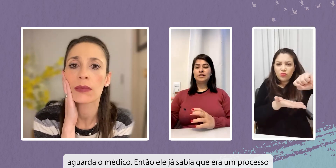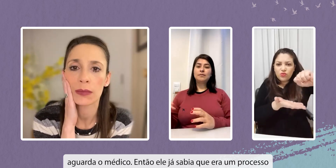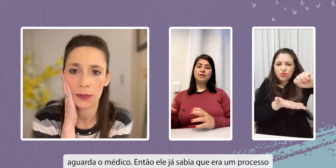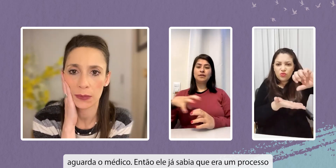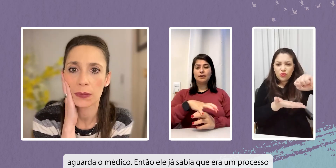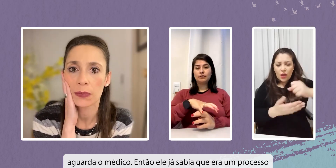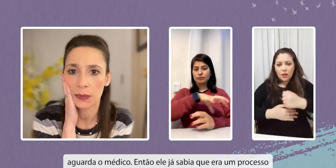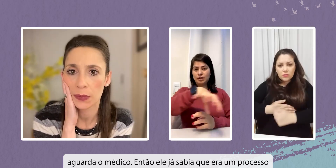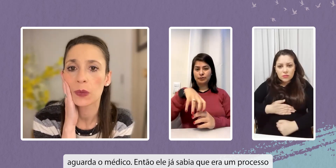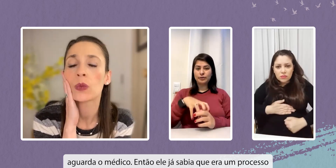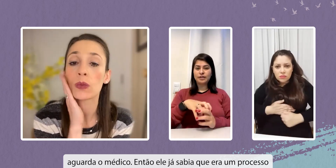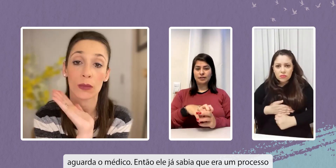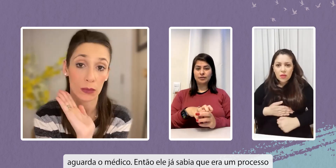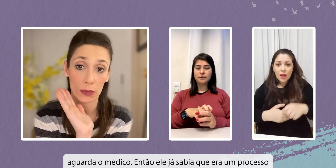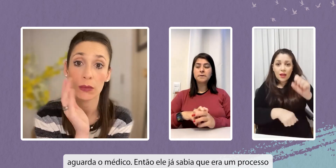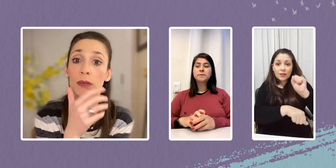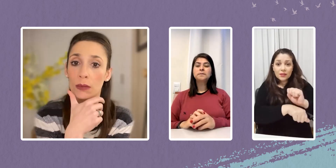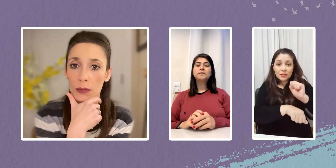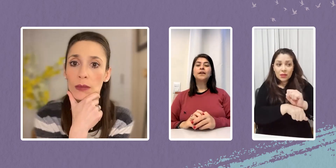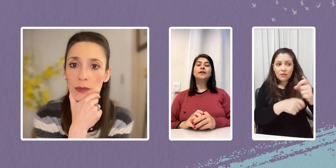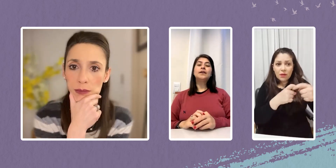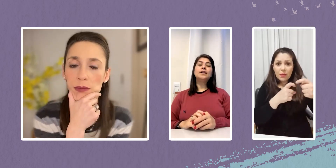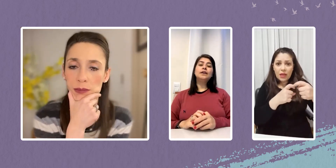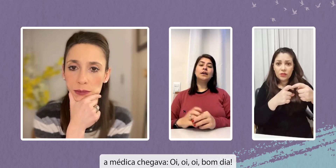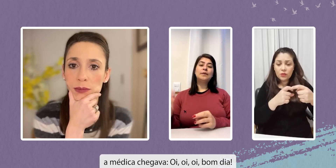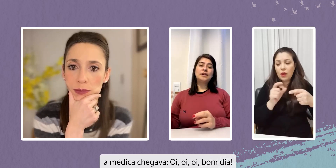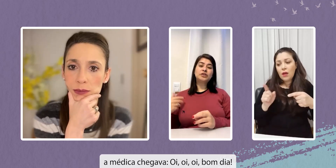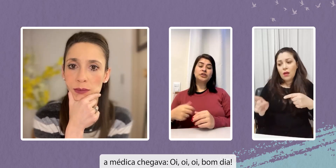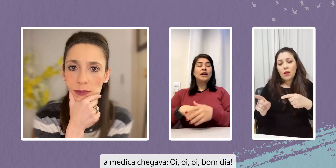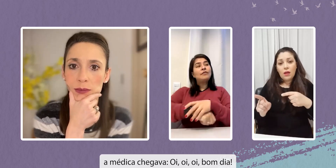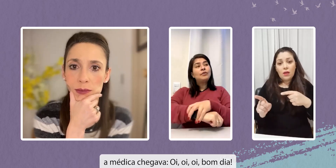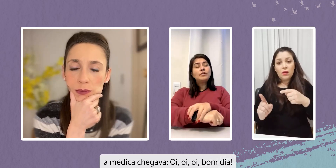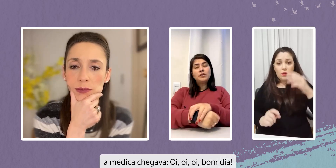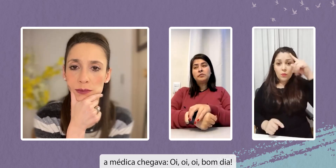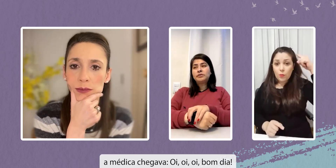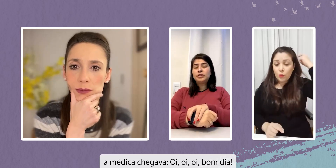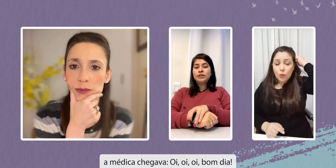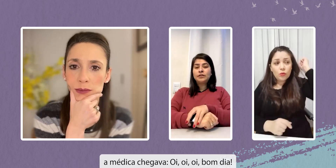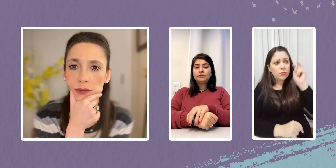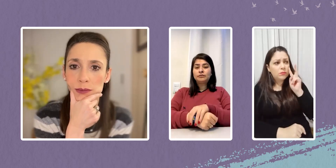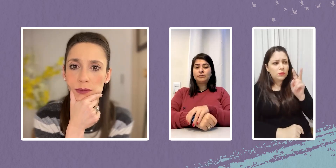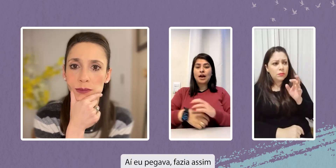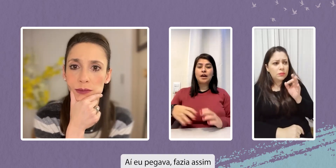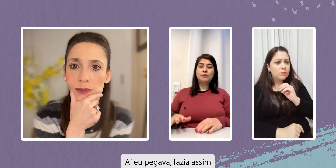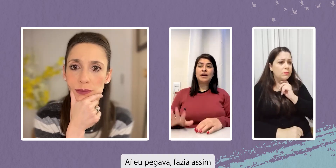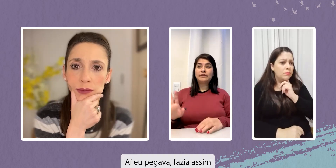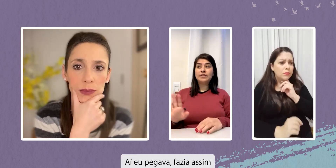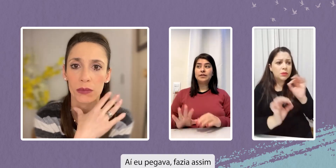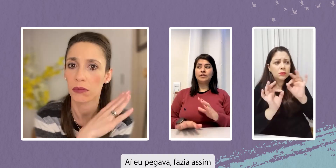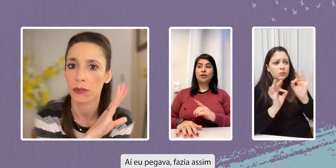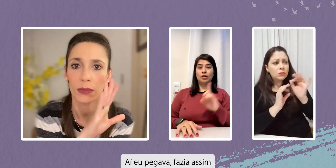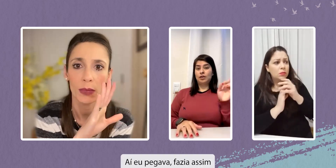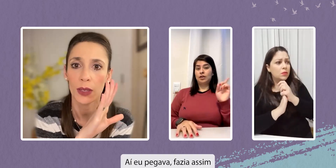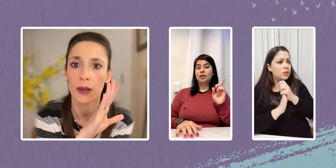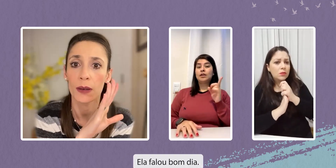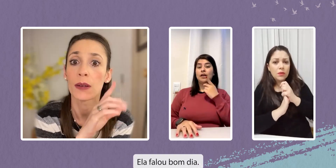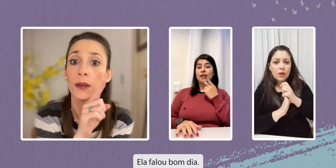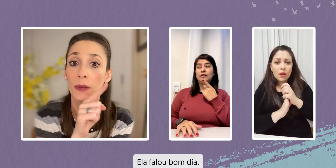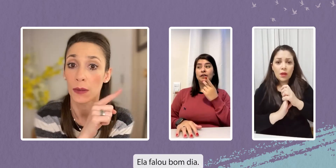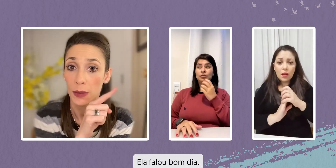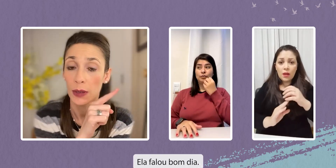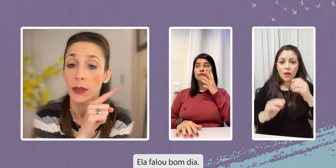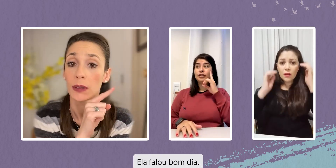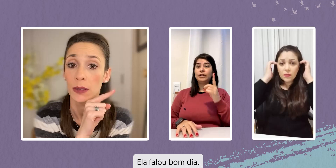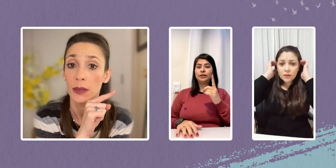Então ele já sabia que era um processo. A médica chegava, oi, bom dia. Aí eu pegava e fazia assim.